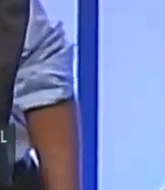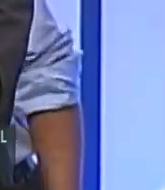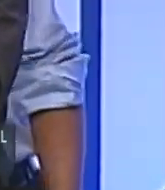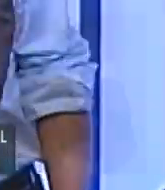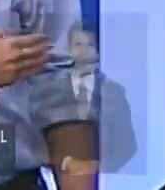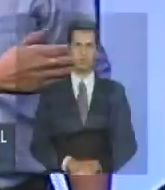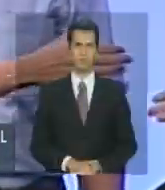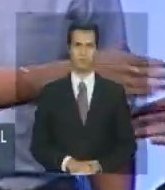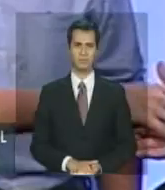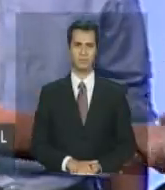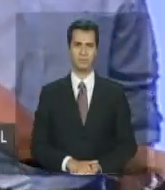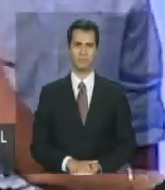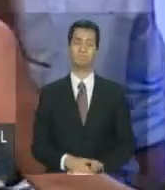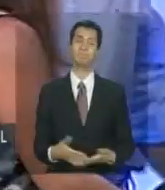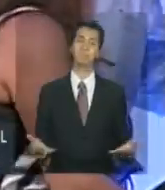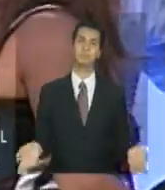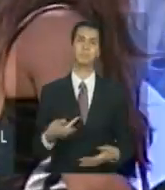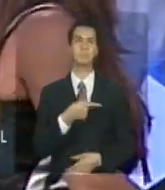Bom, presidenta,